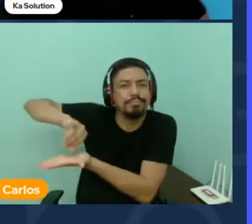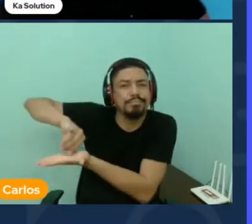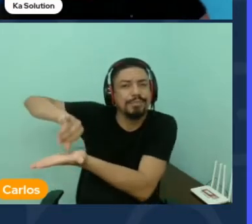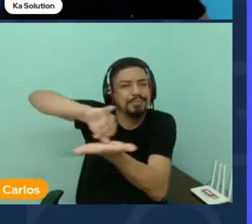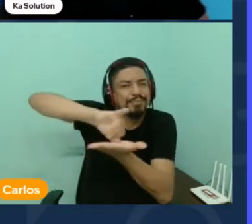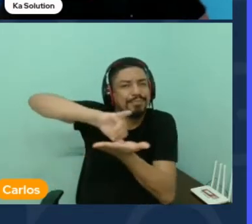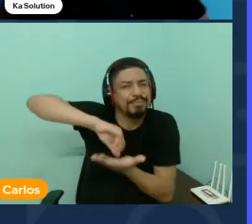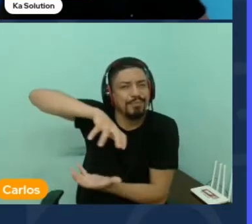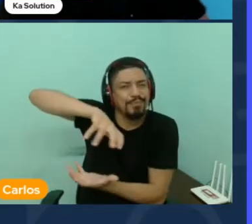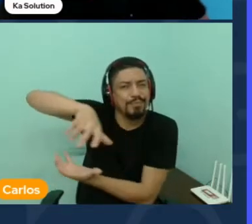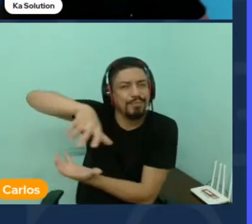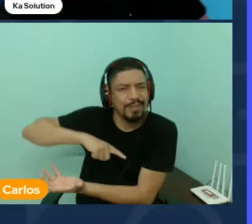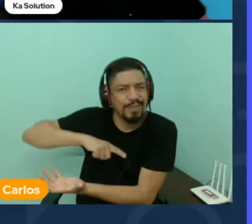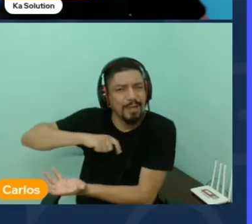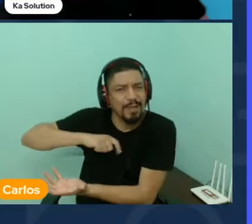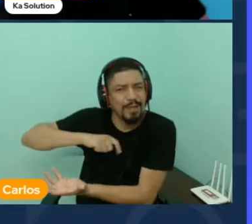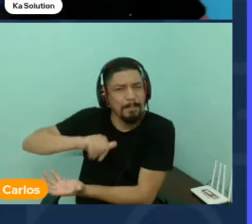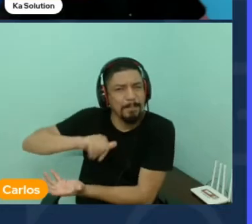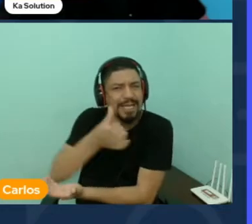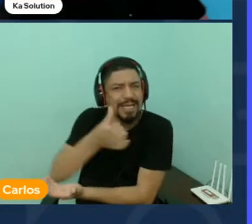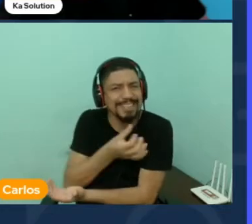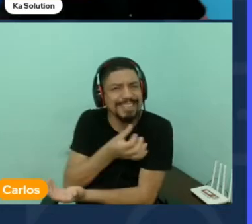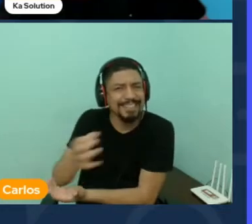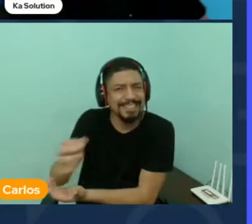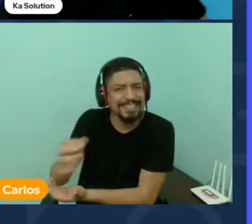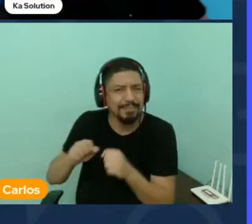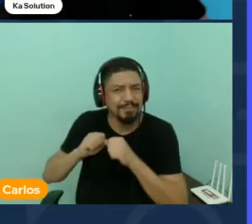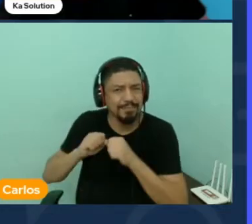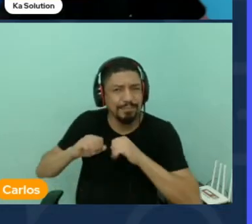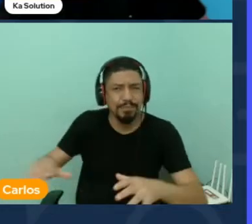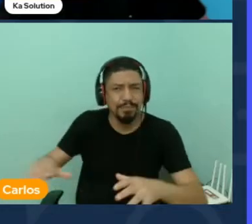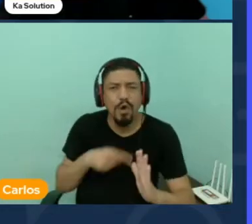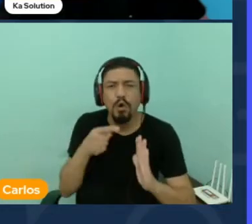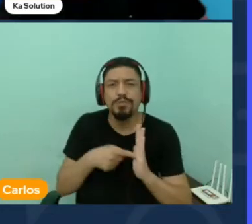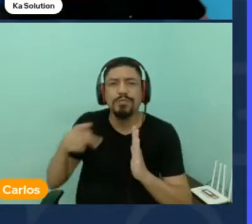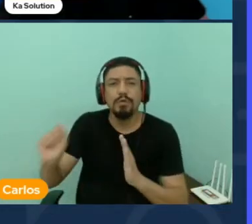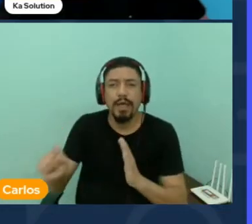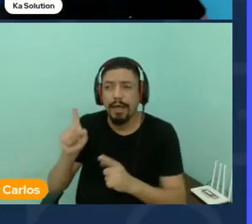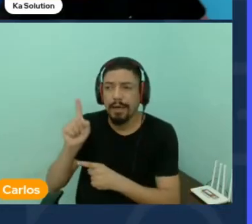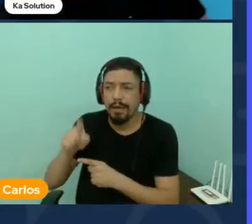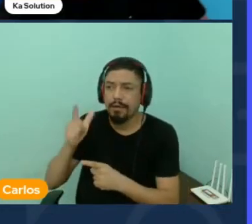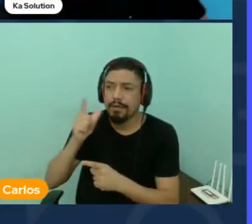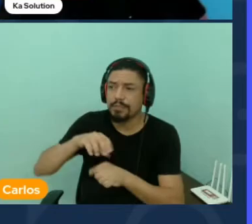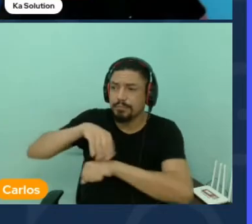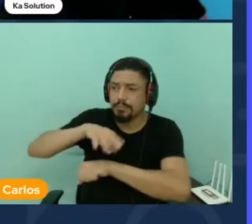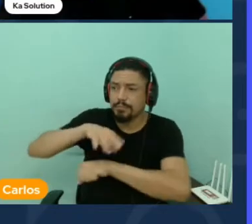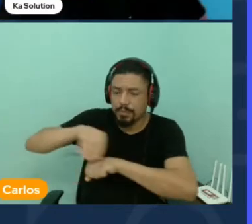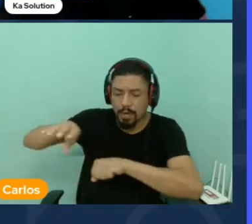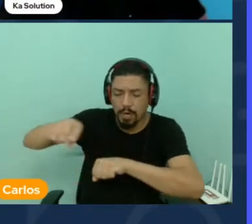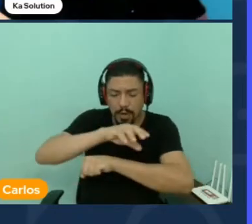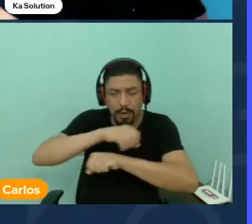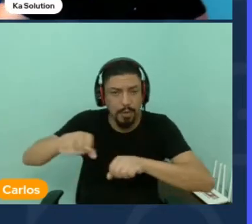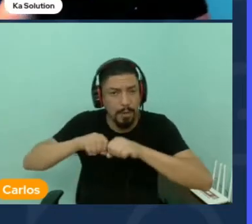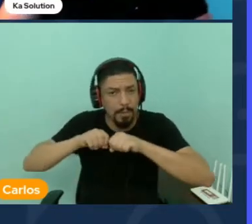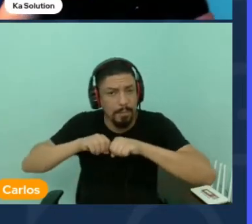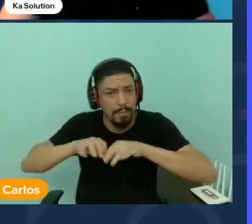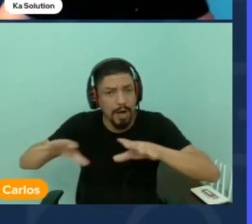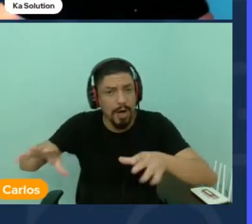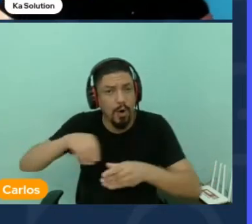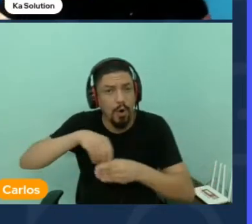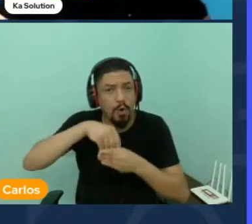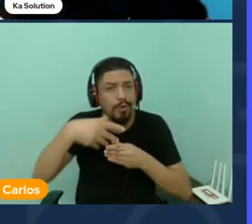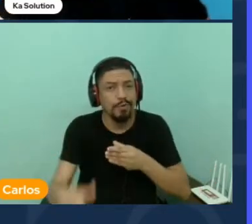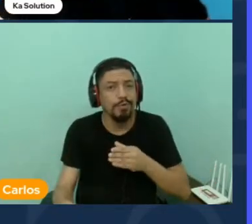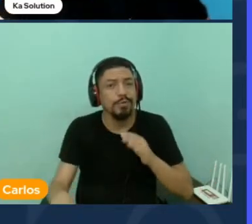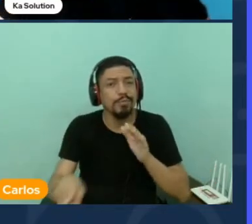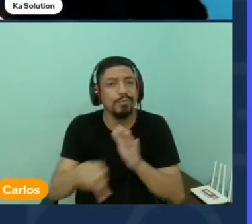hoje. E qual é a ideia desses pontos de presença? Fazer a distribuição de conteúdo para